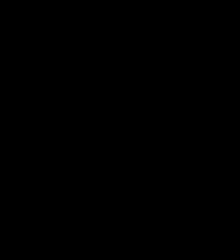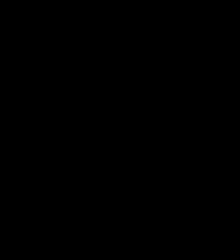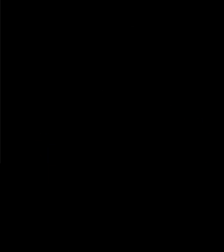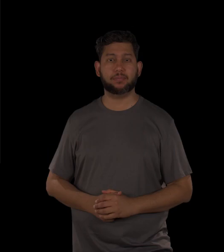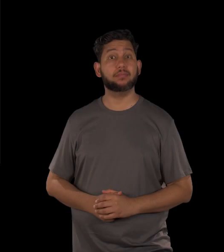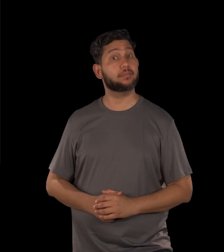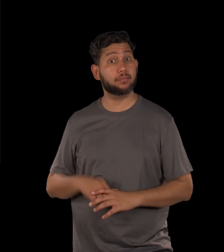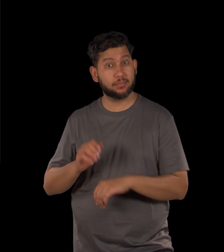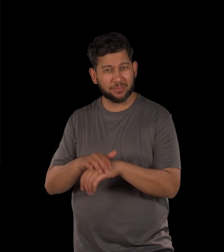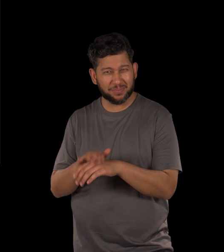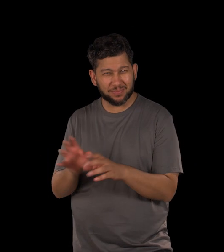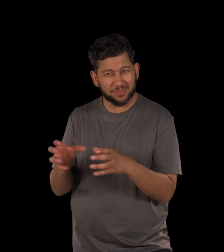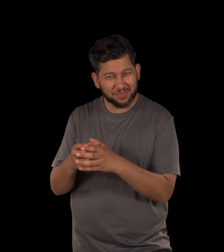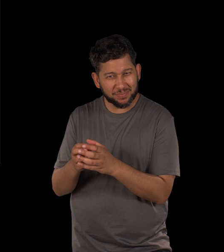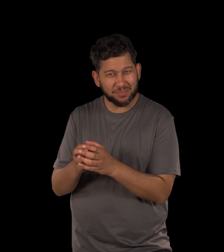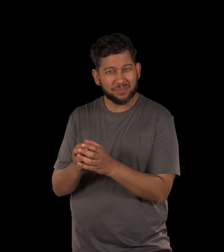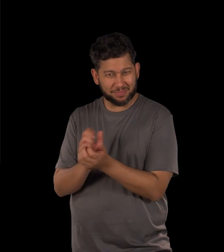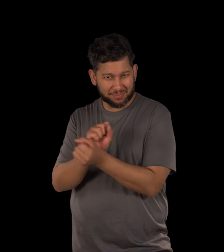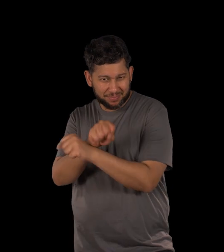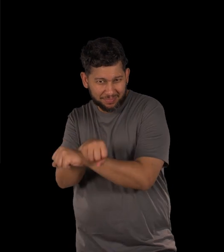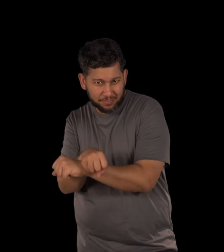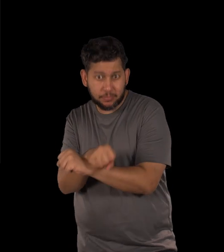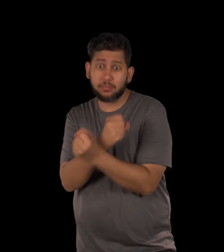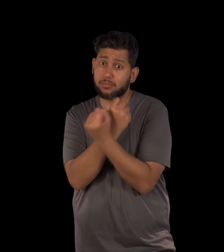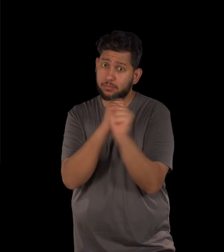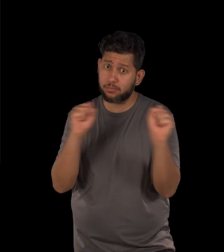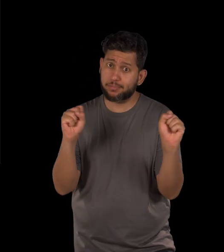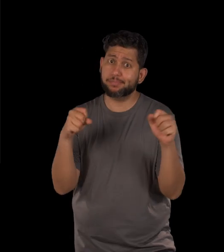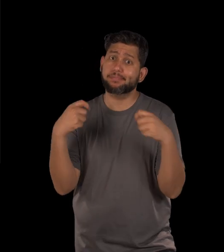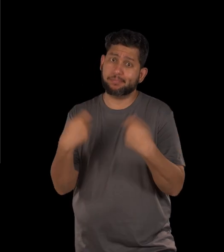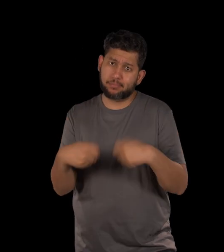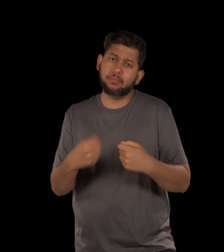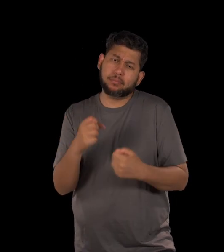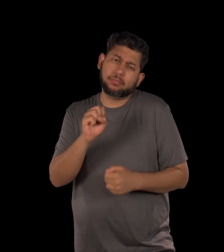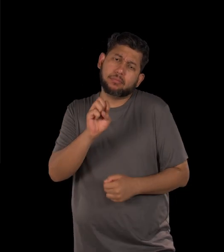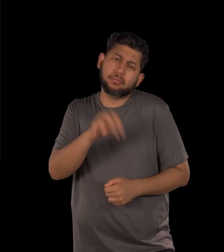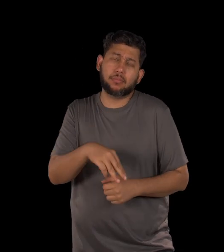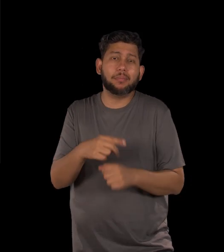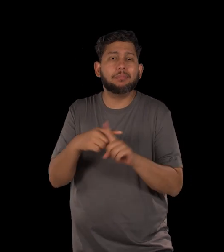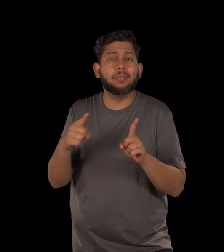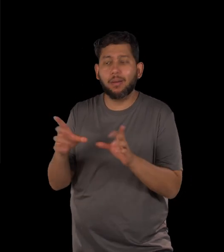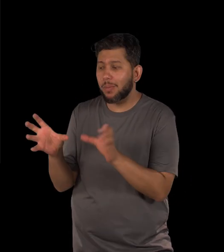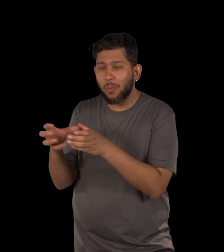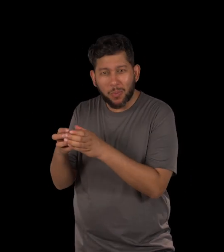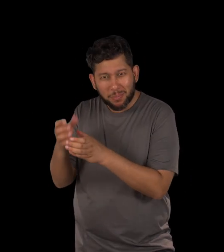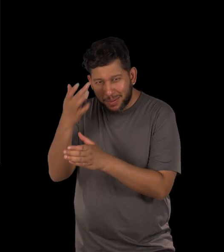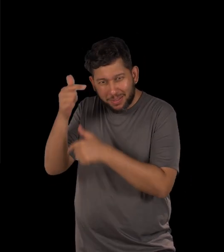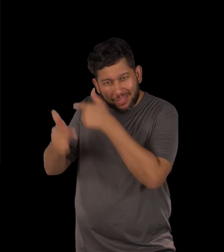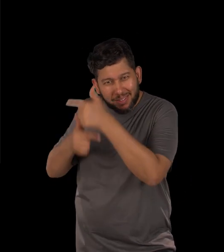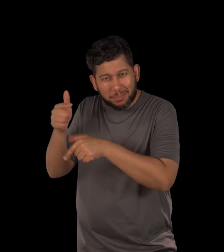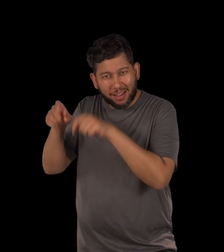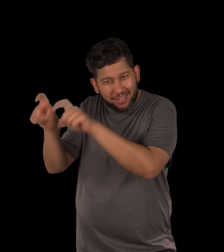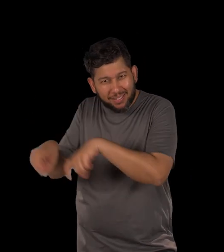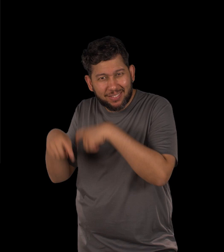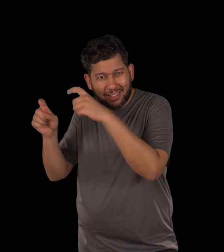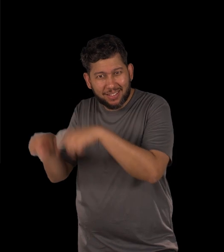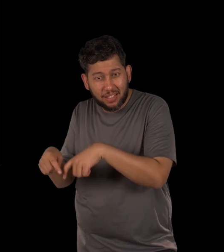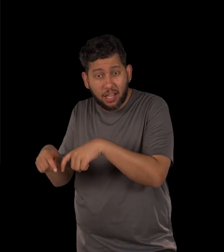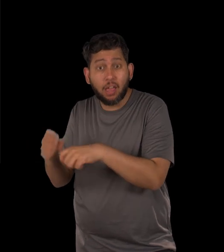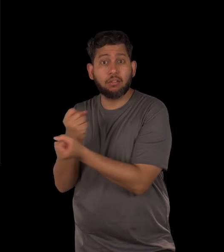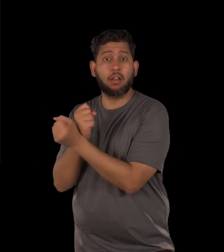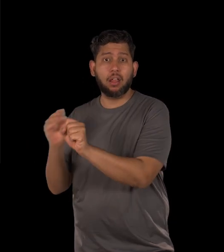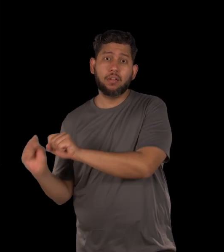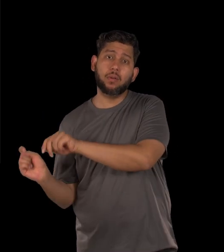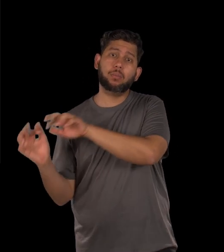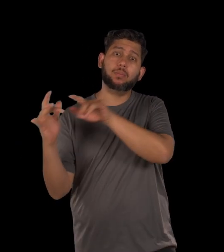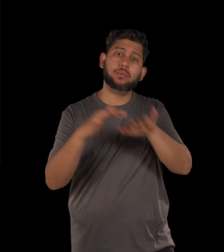A abolição da escravatura era necessária, mas muitos negros se mudaram das fazendas e migraram para a cidade em